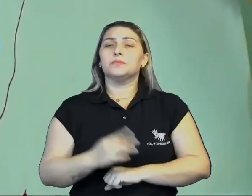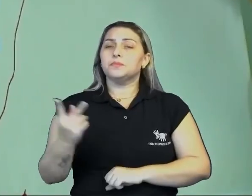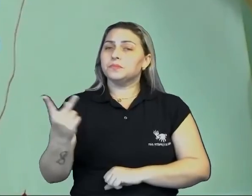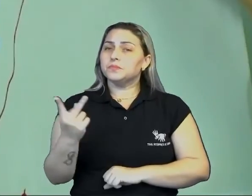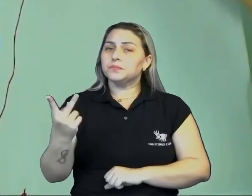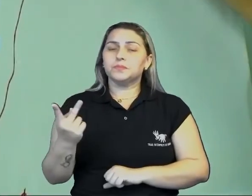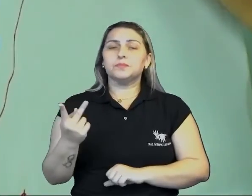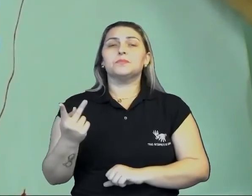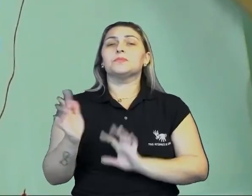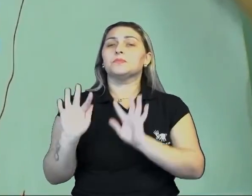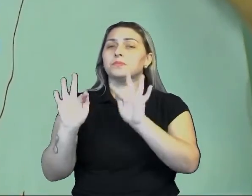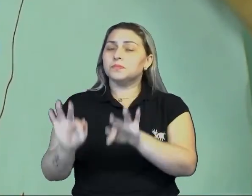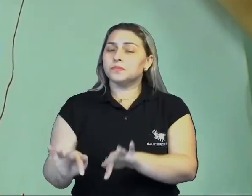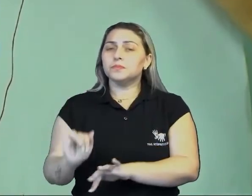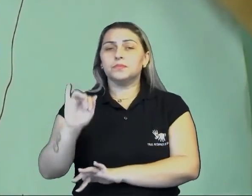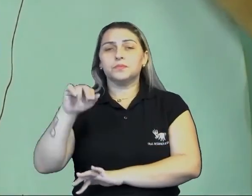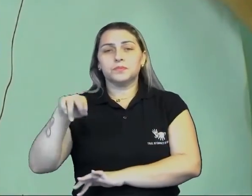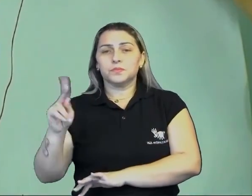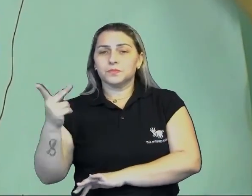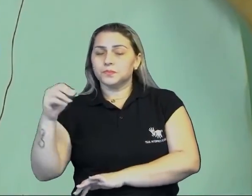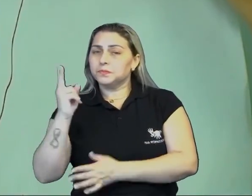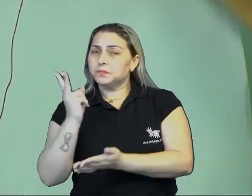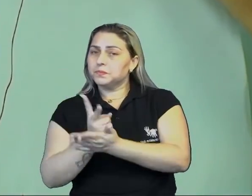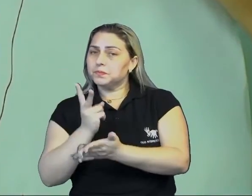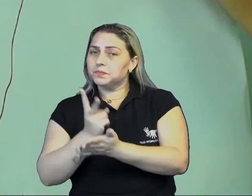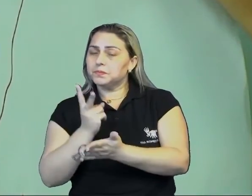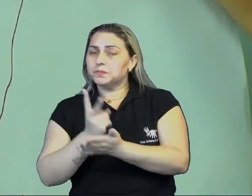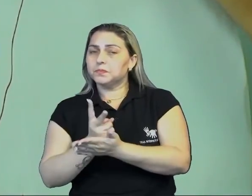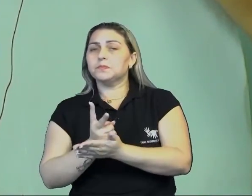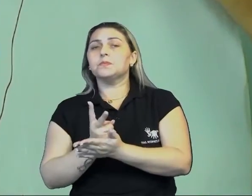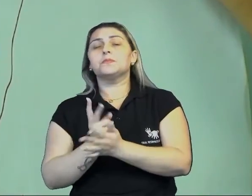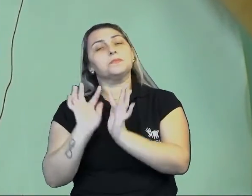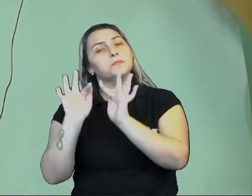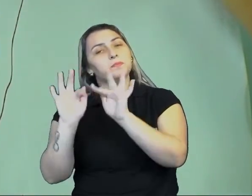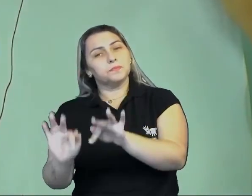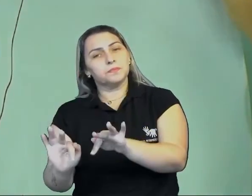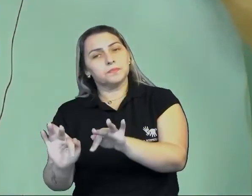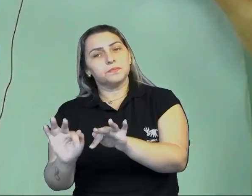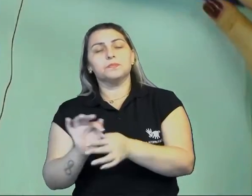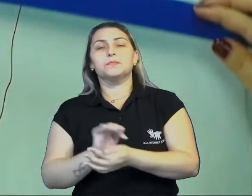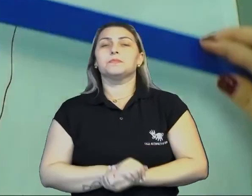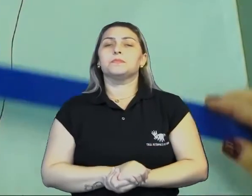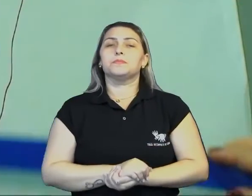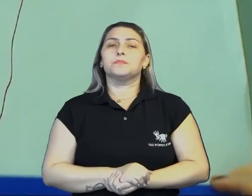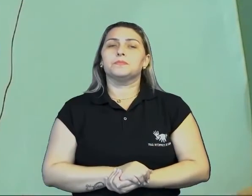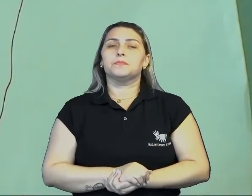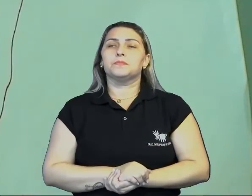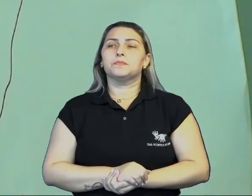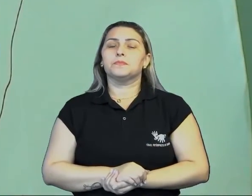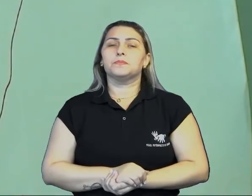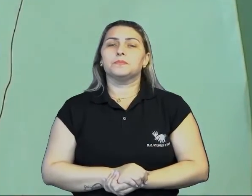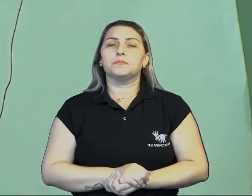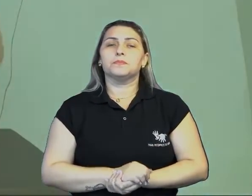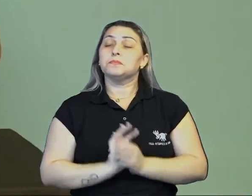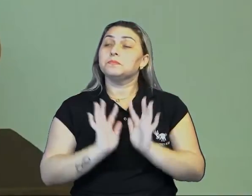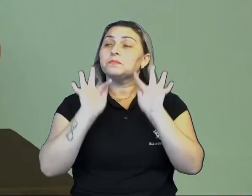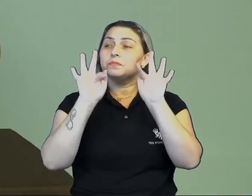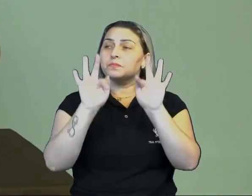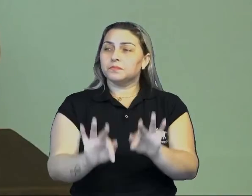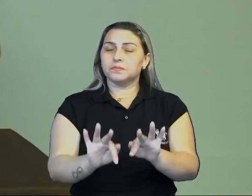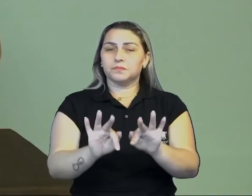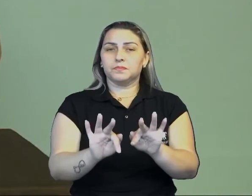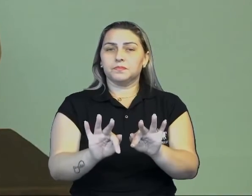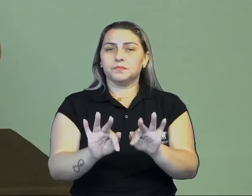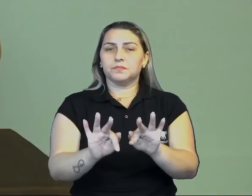duas terminam em inho. Então, elas têm o mesmo som porque tem a mesma terminação. Ah, professora, e lá no